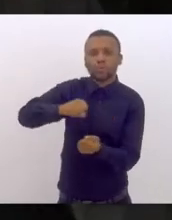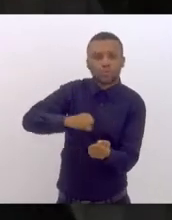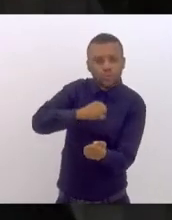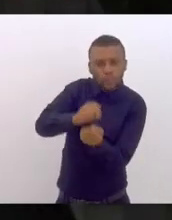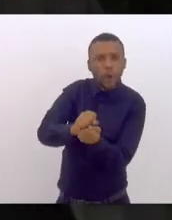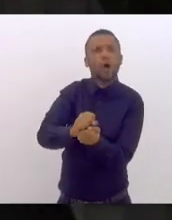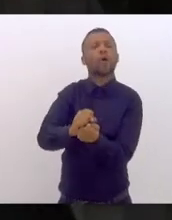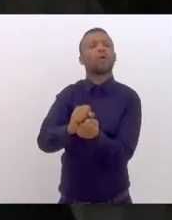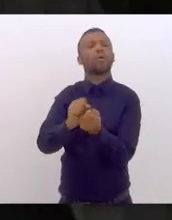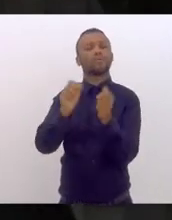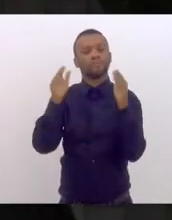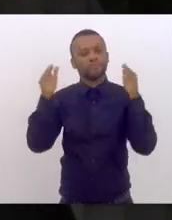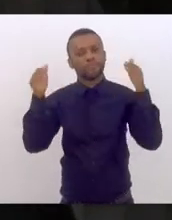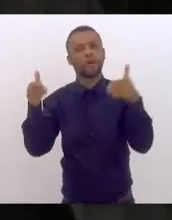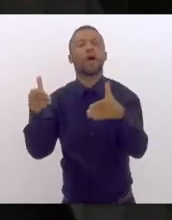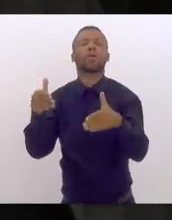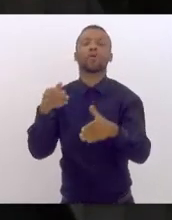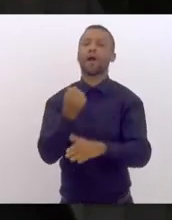e